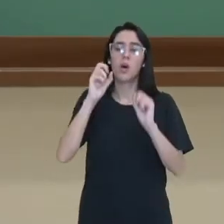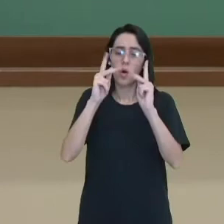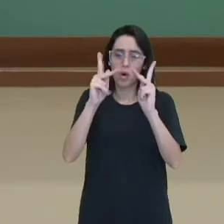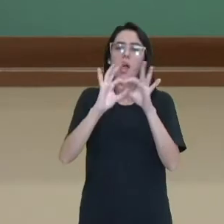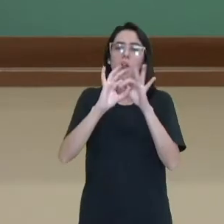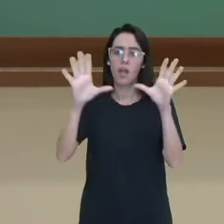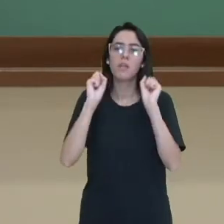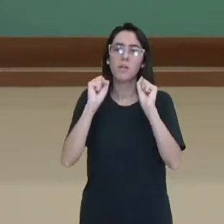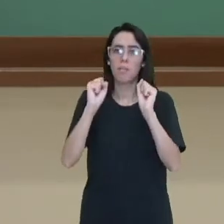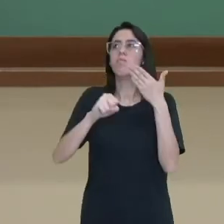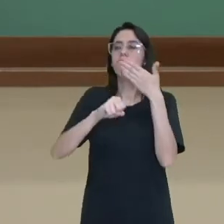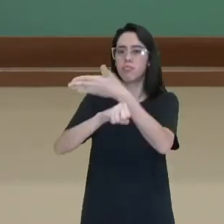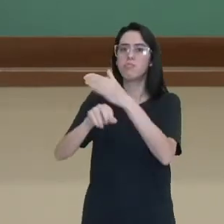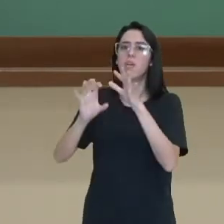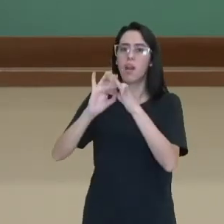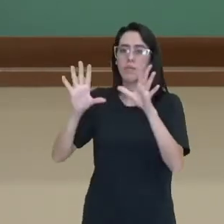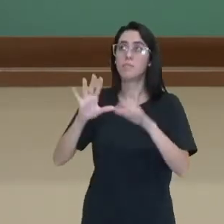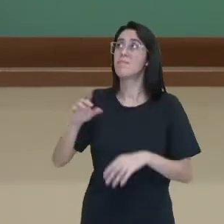alvo de